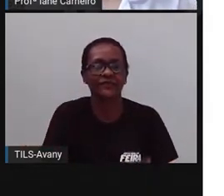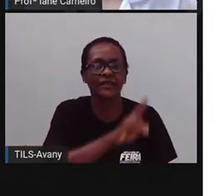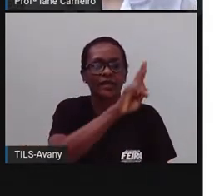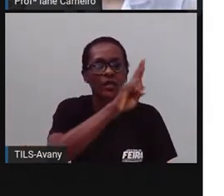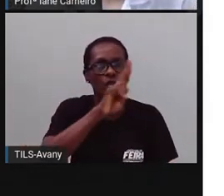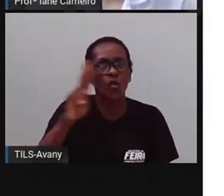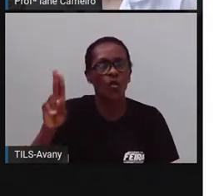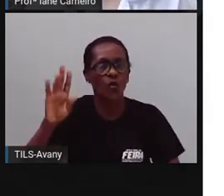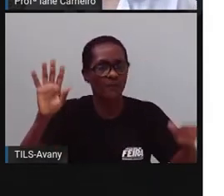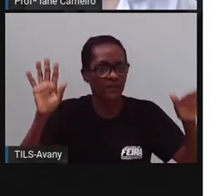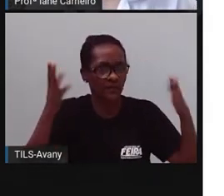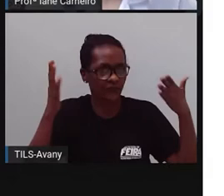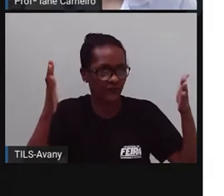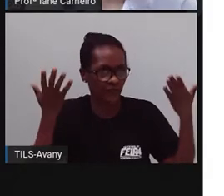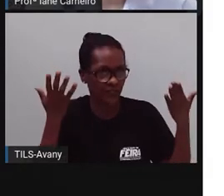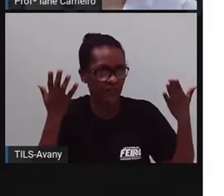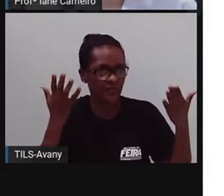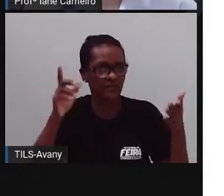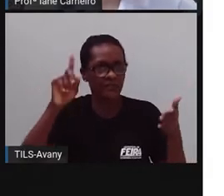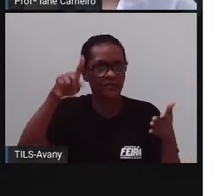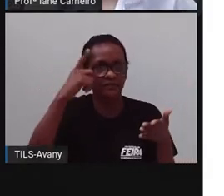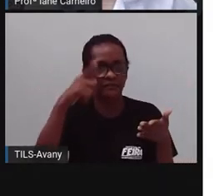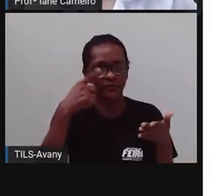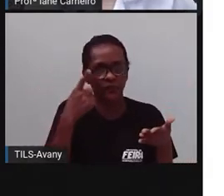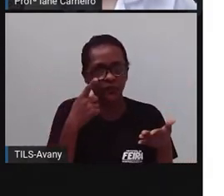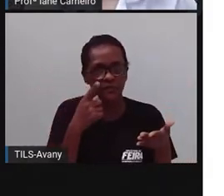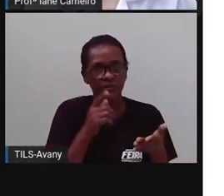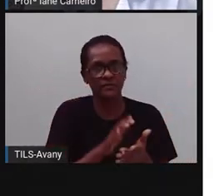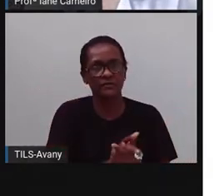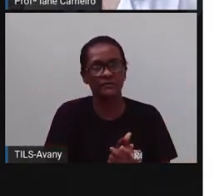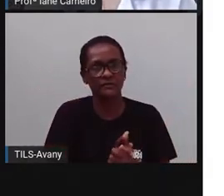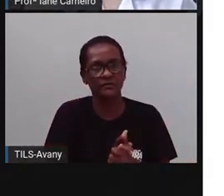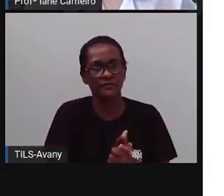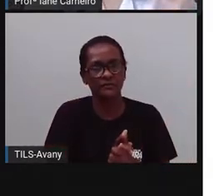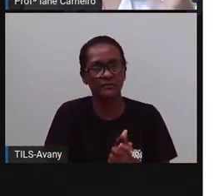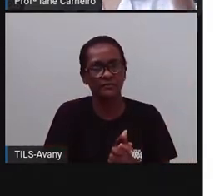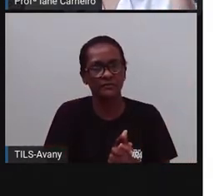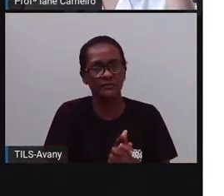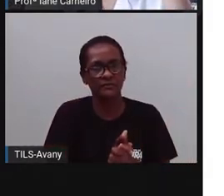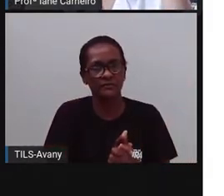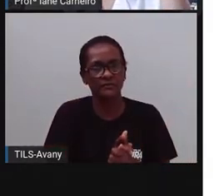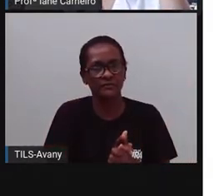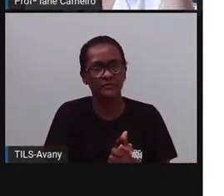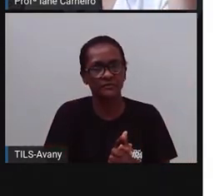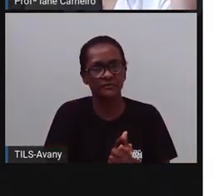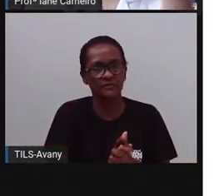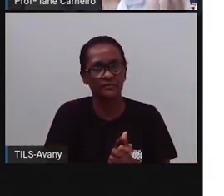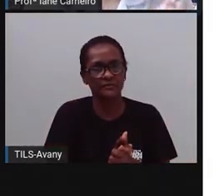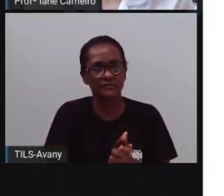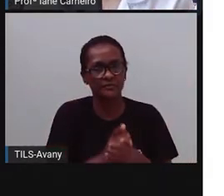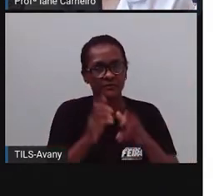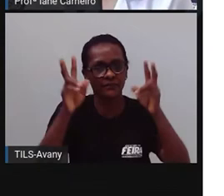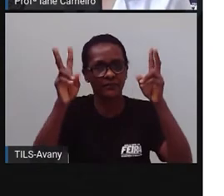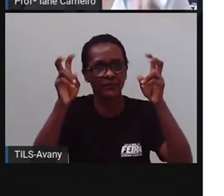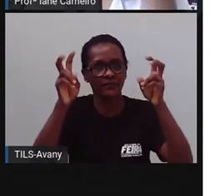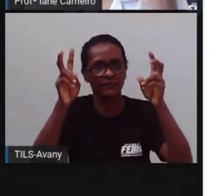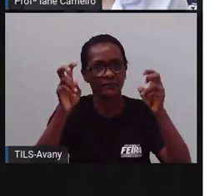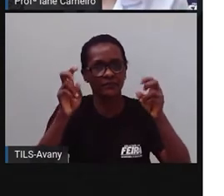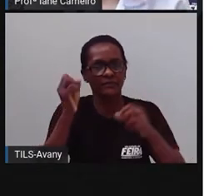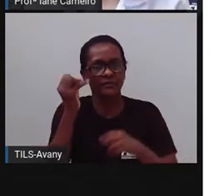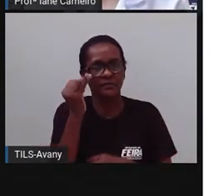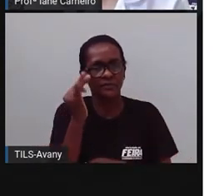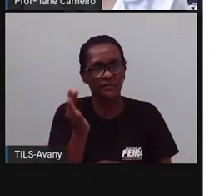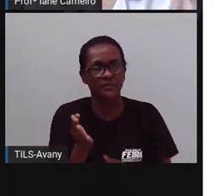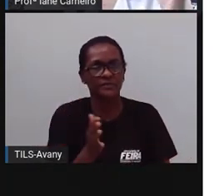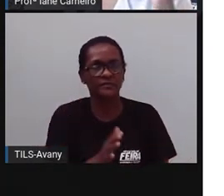nome da festa de novo né mesmo com a imagem dizendo tem o título da festa né